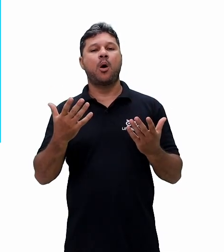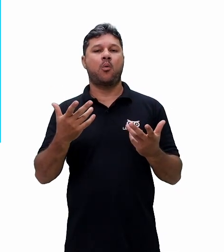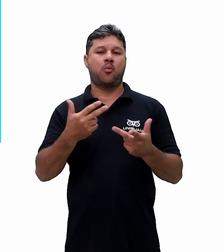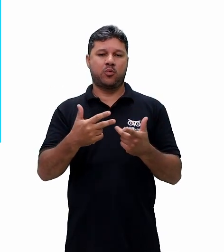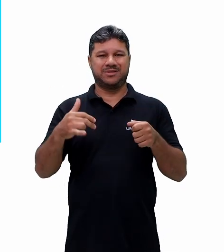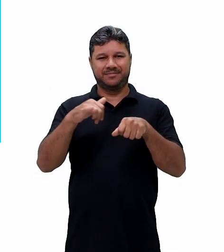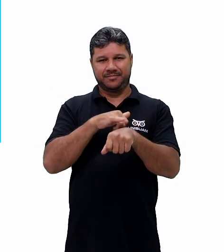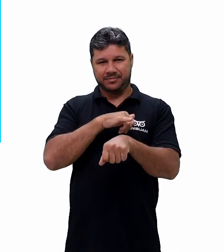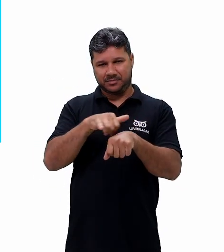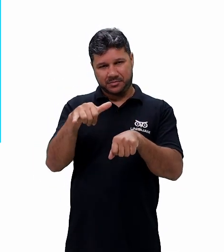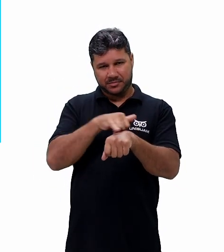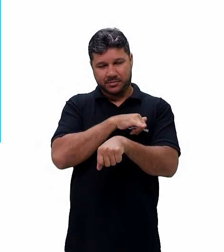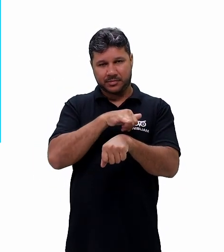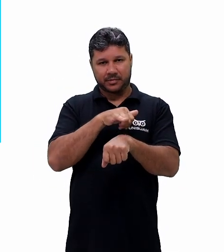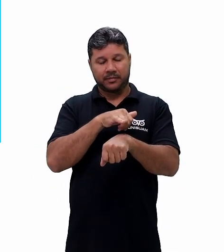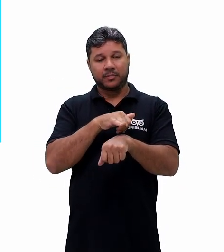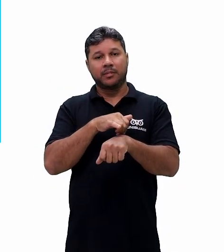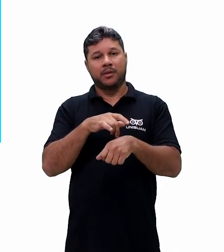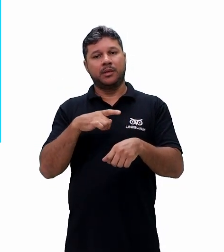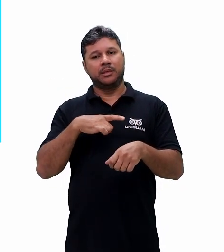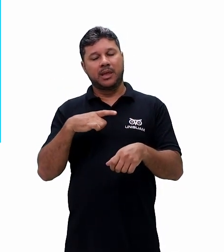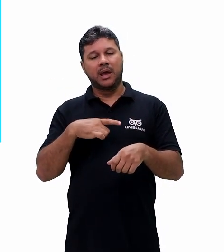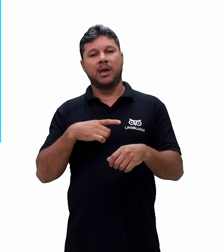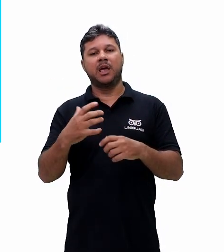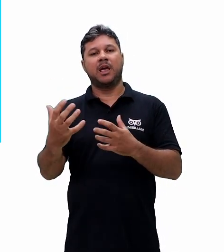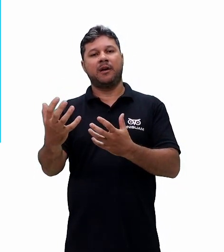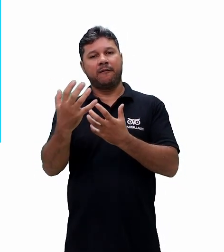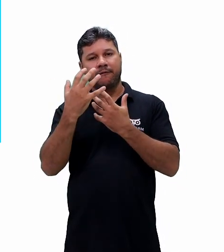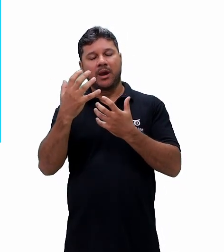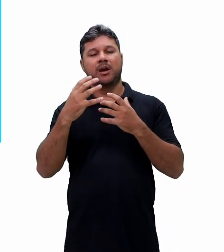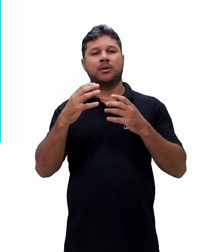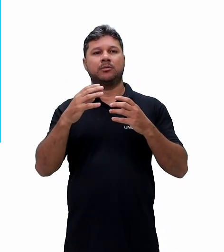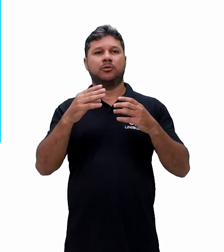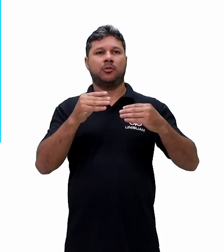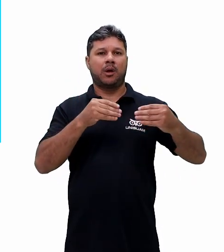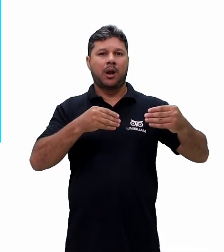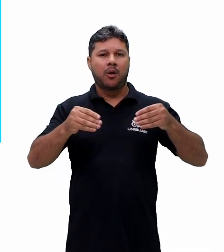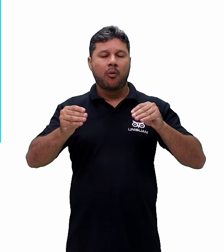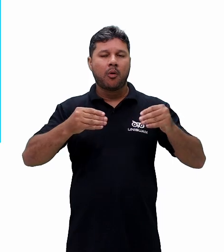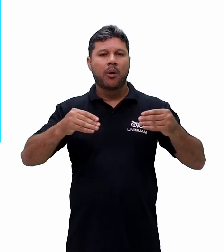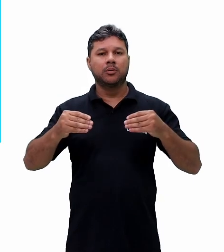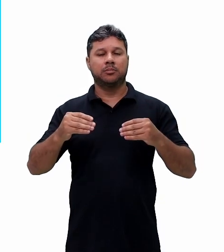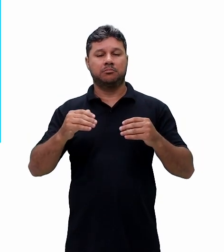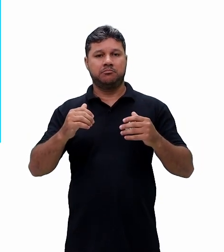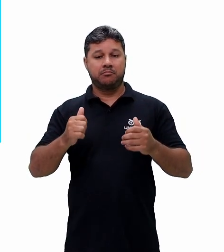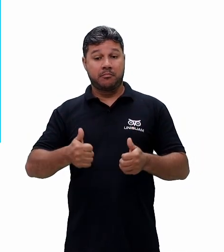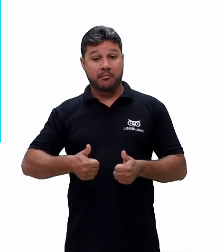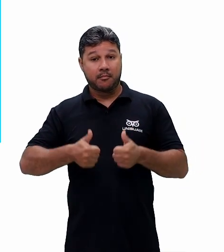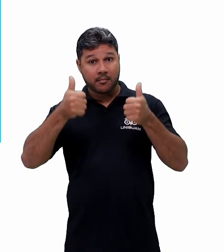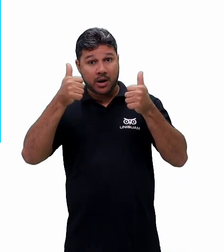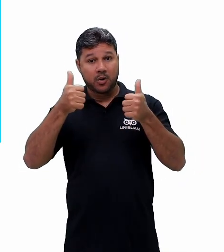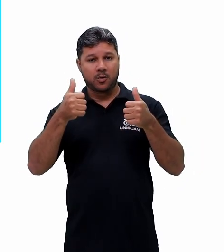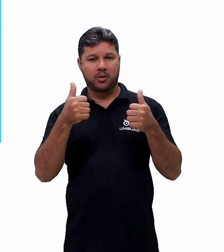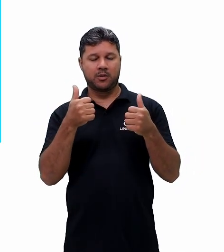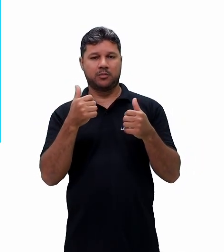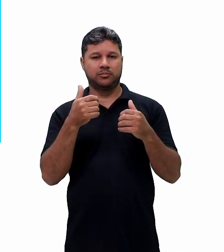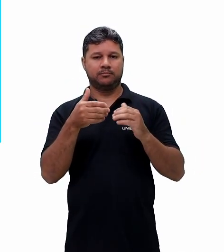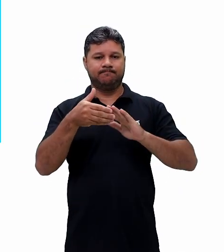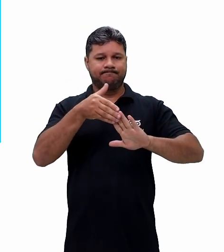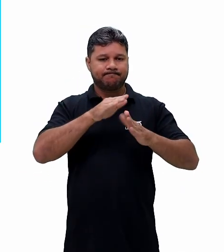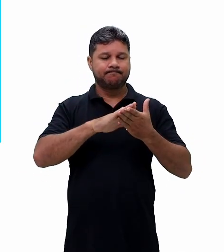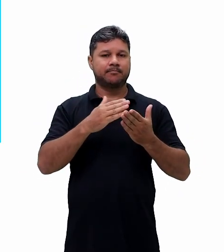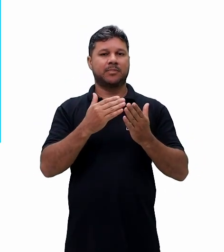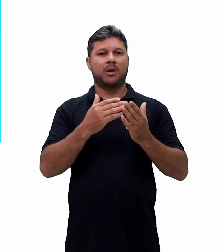Quais são os possíveis mecanismos que fundamentam os efeitos do alongamento no aumento